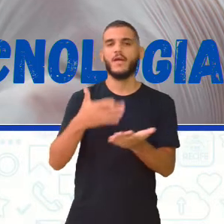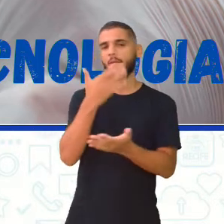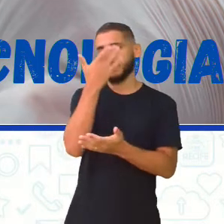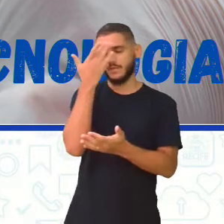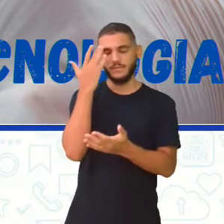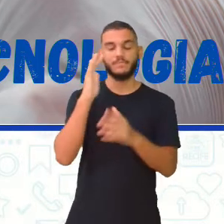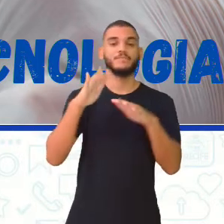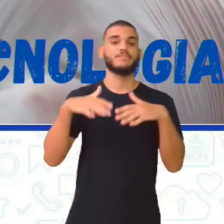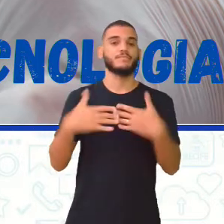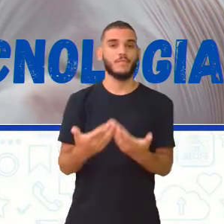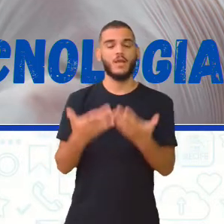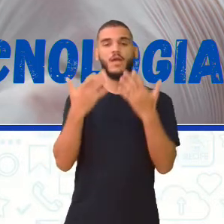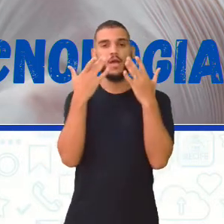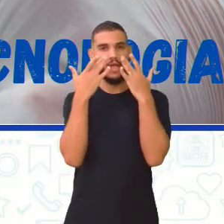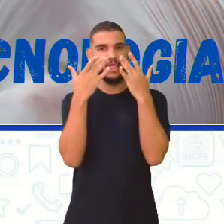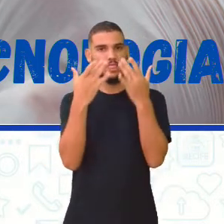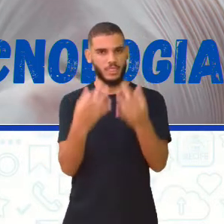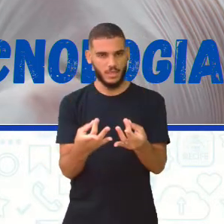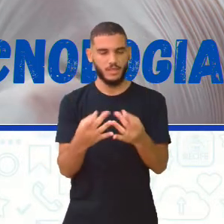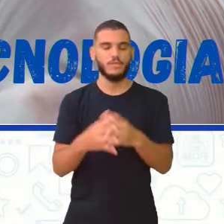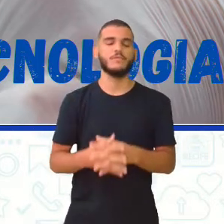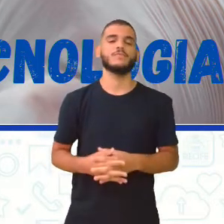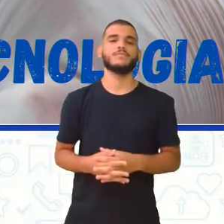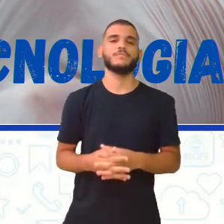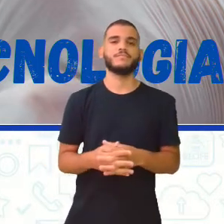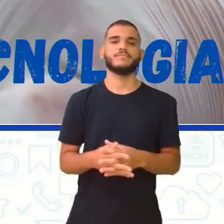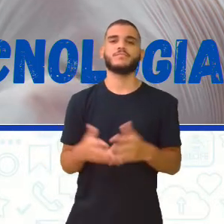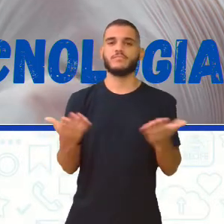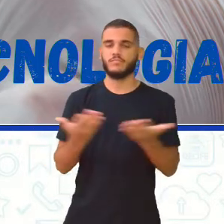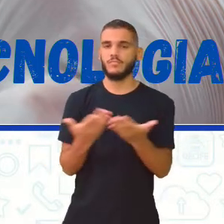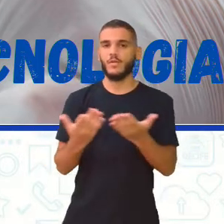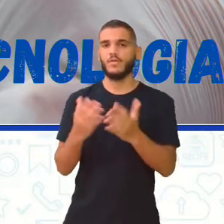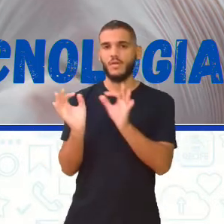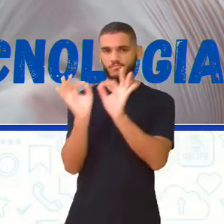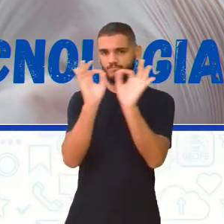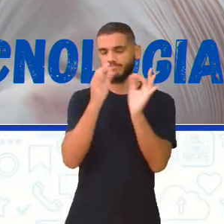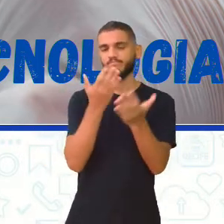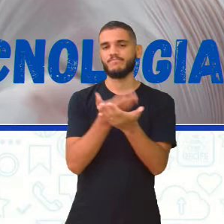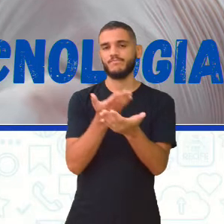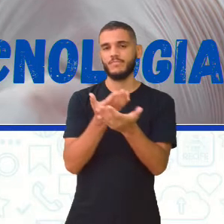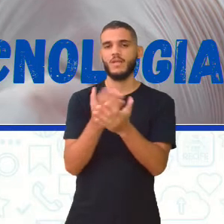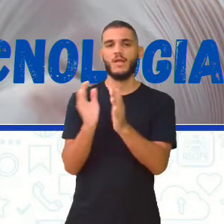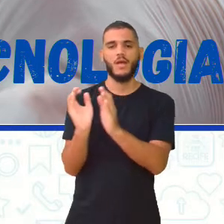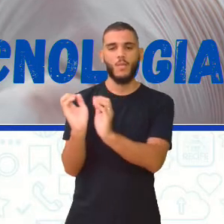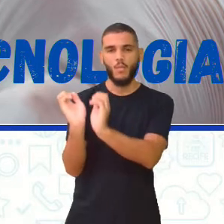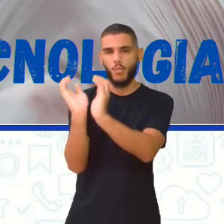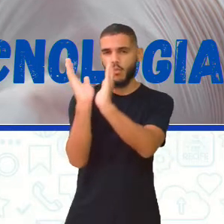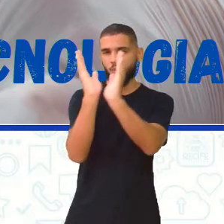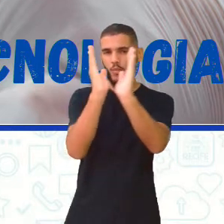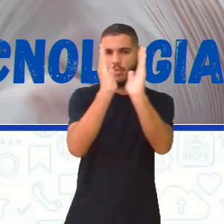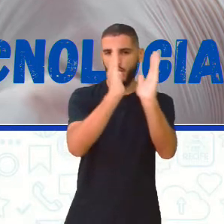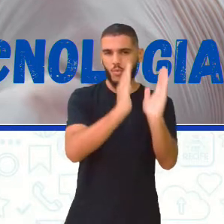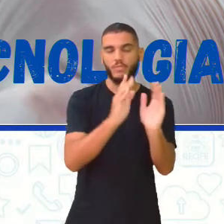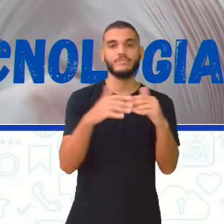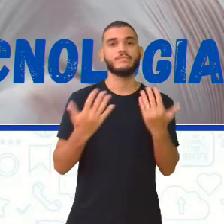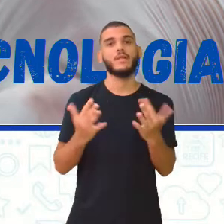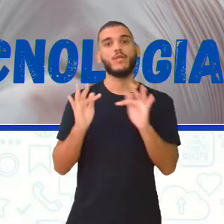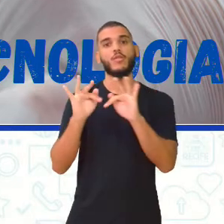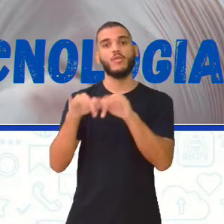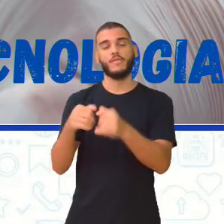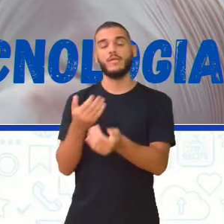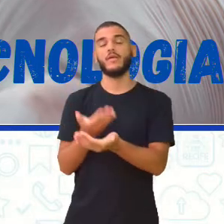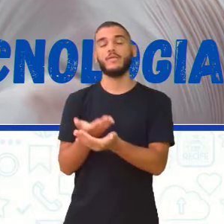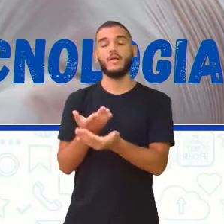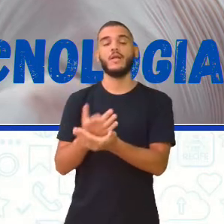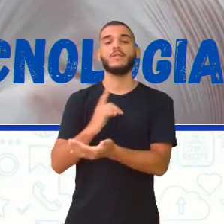Então, fica atento, fica de olho aí nessa nossa aula, acompanha bem direitinho, para ver se no final a gente pode dizer que